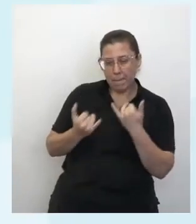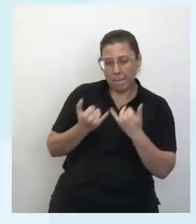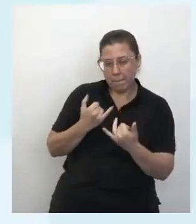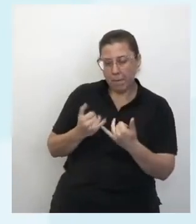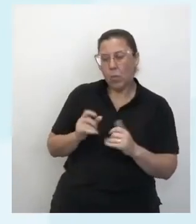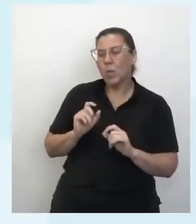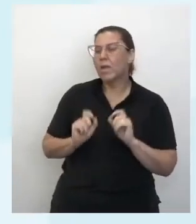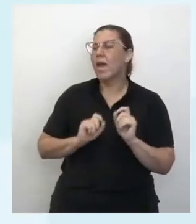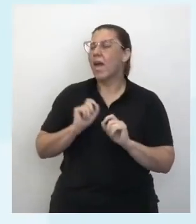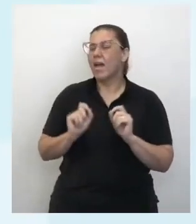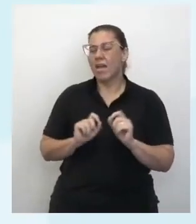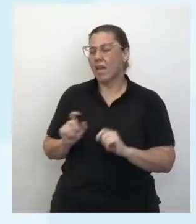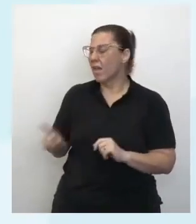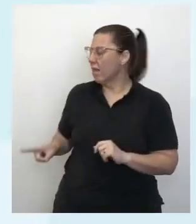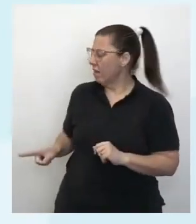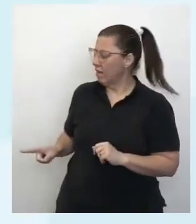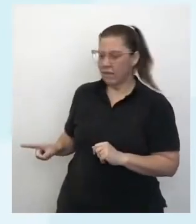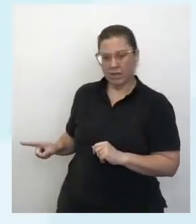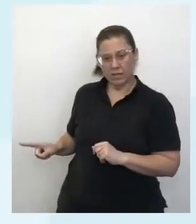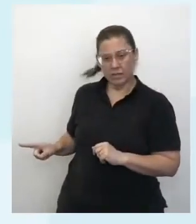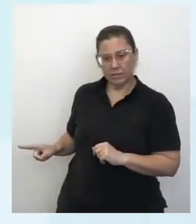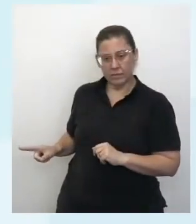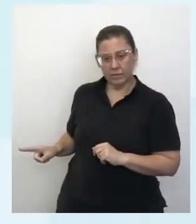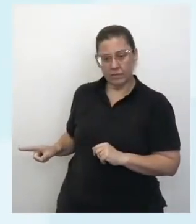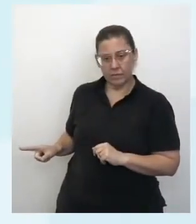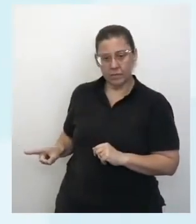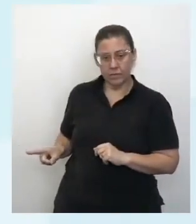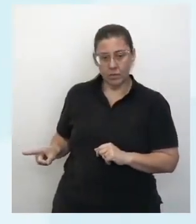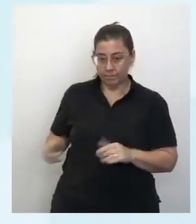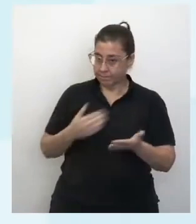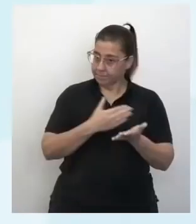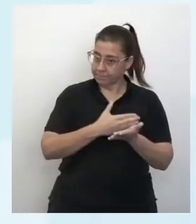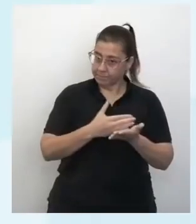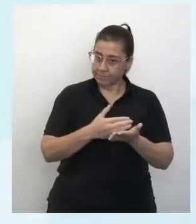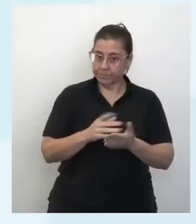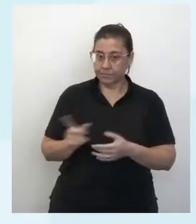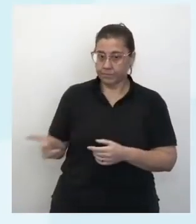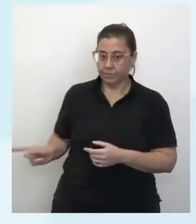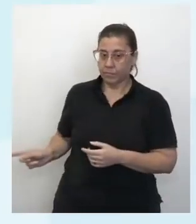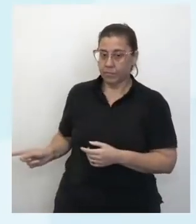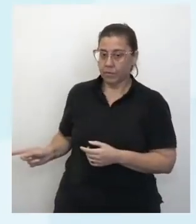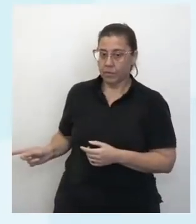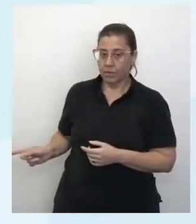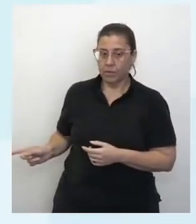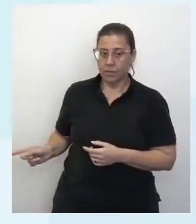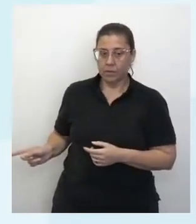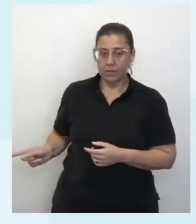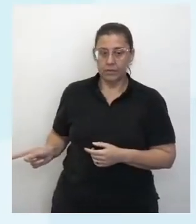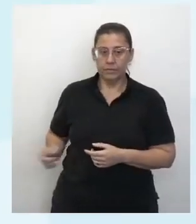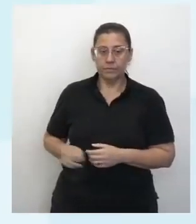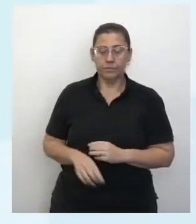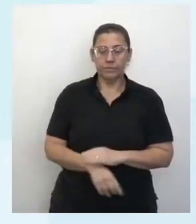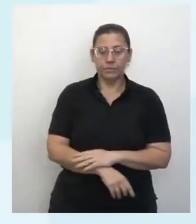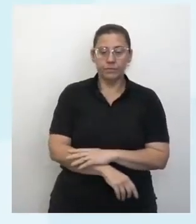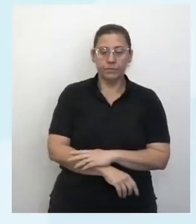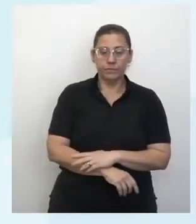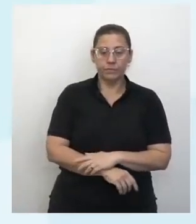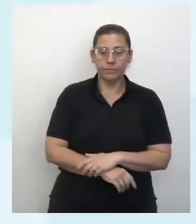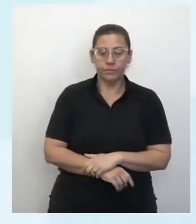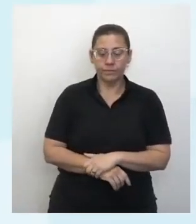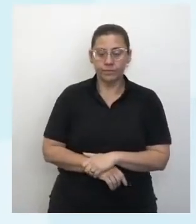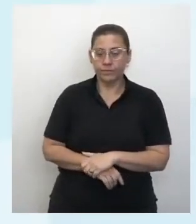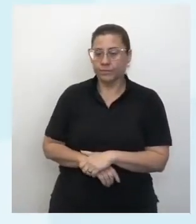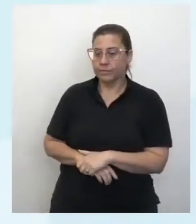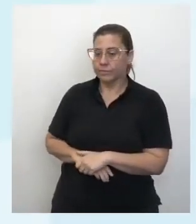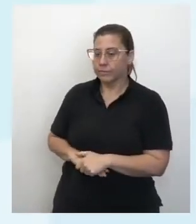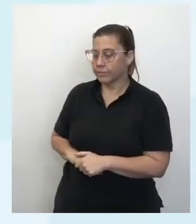ser semelhante, tá certo? Nós vamos dar uma ênfase neste caso, e este é o nosso objeto de estudo da sequência inteira, tá? Nós